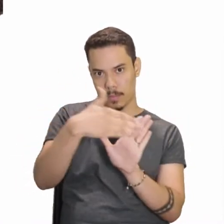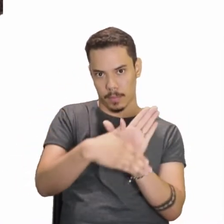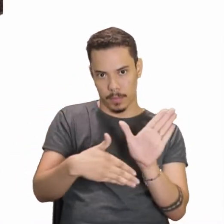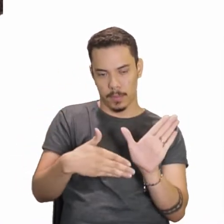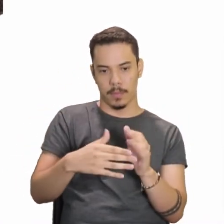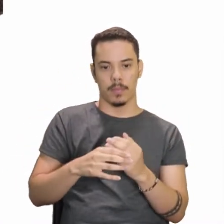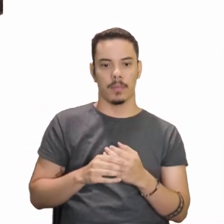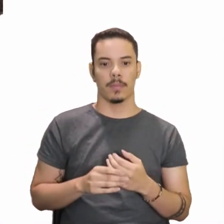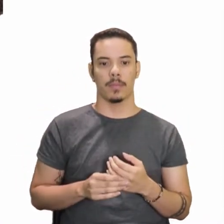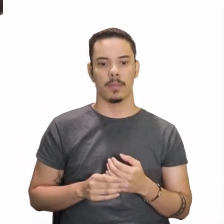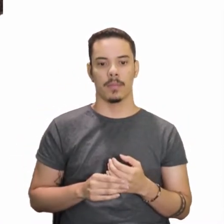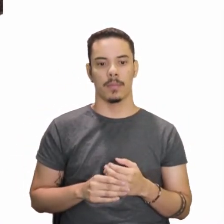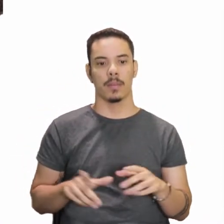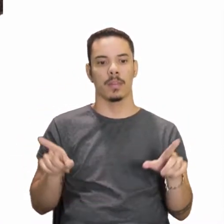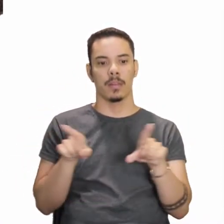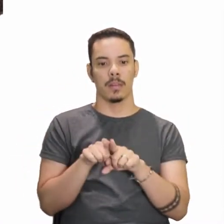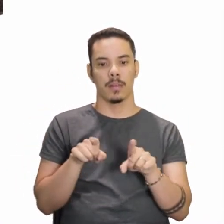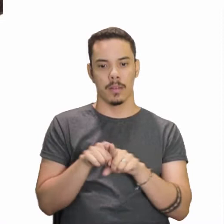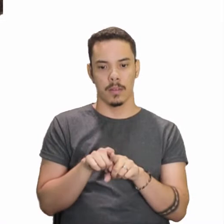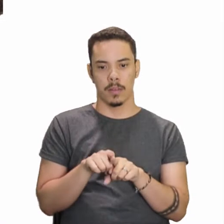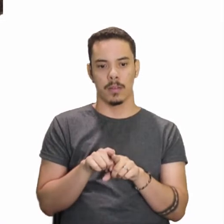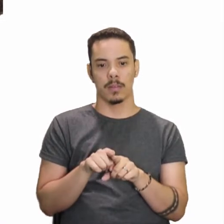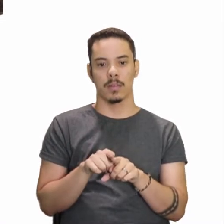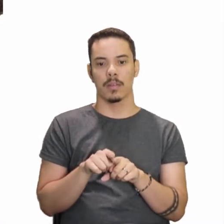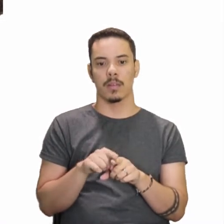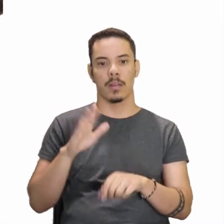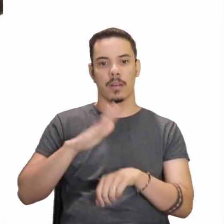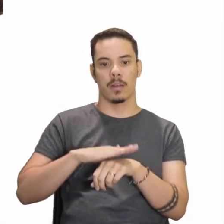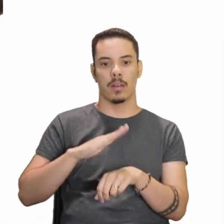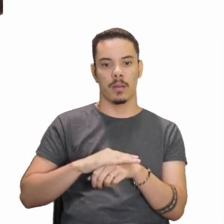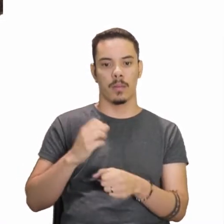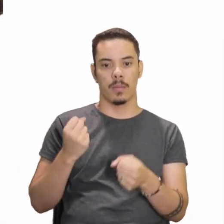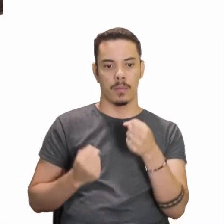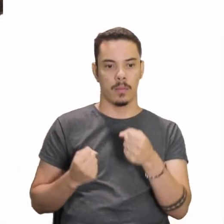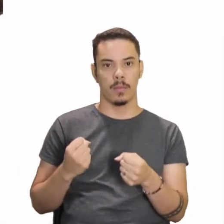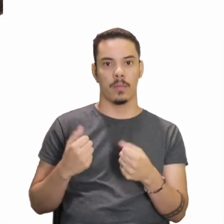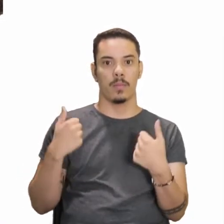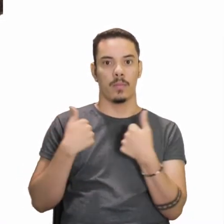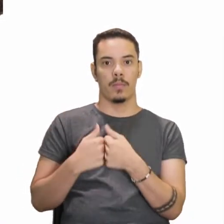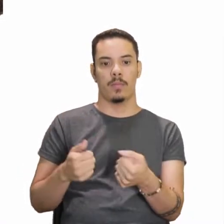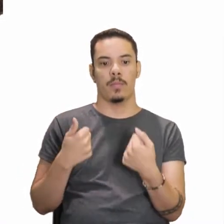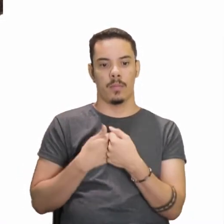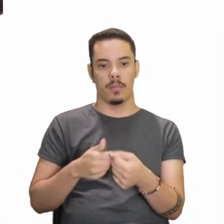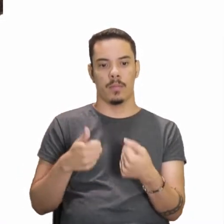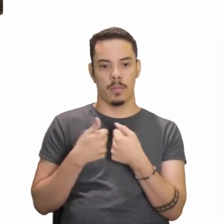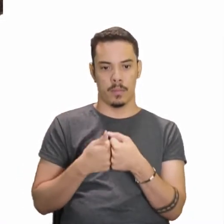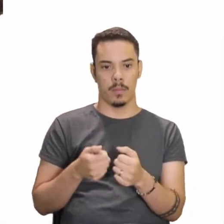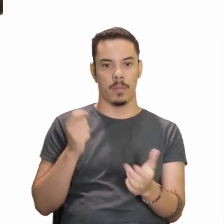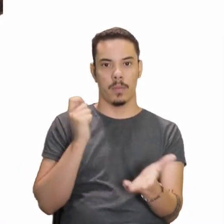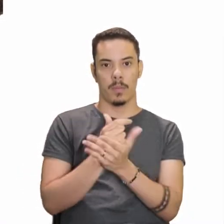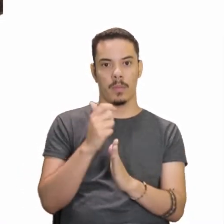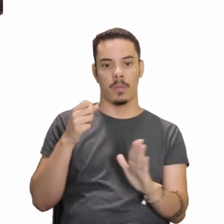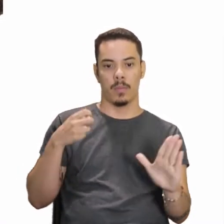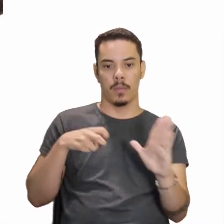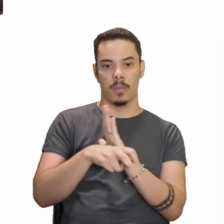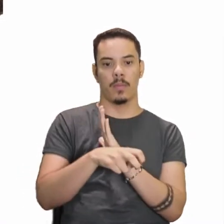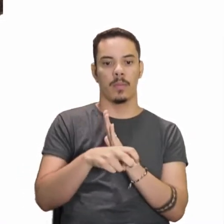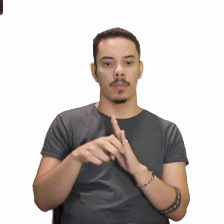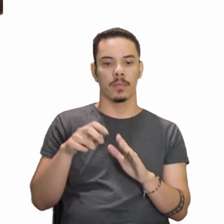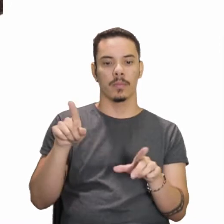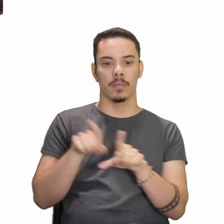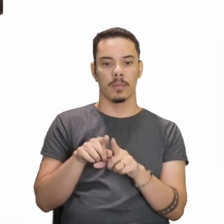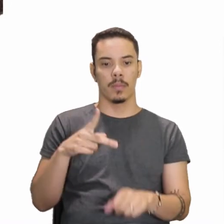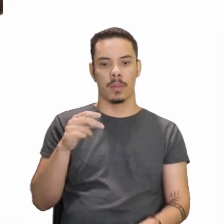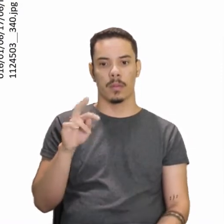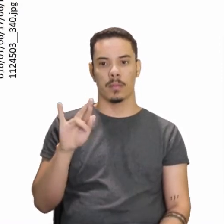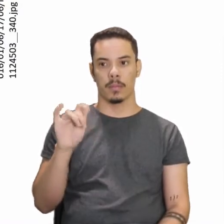vai também utilizar o termo autocarro, ônibus, pedágio e